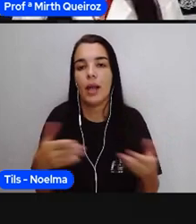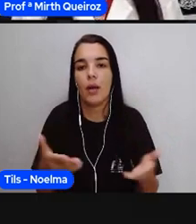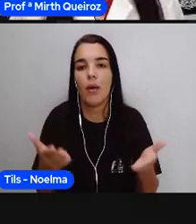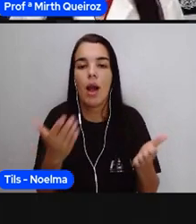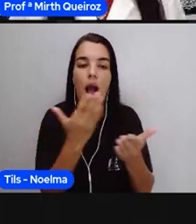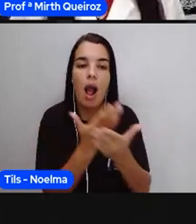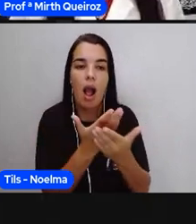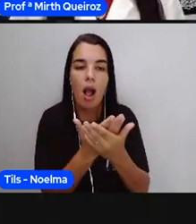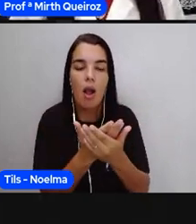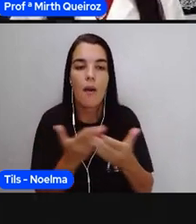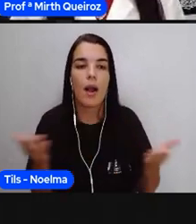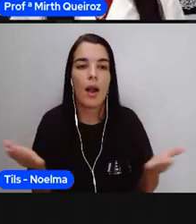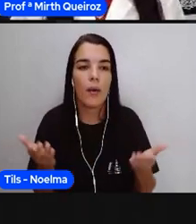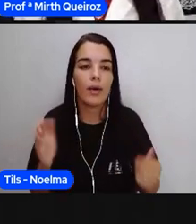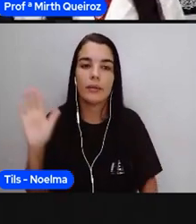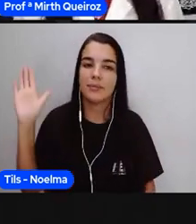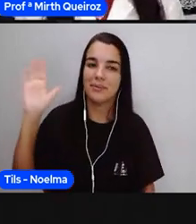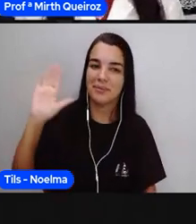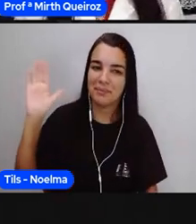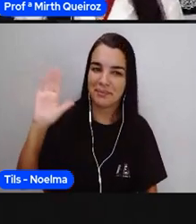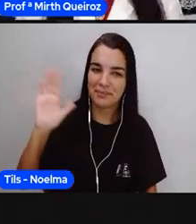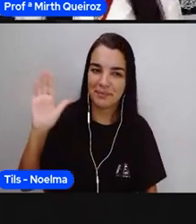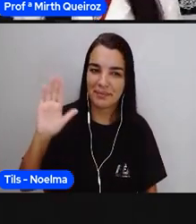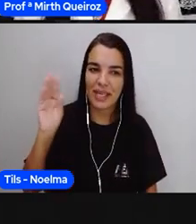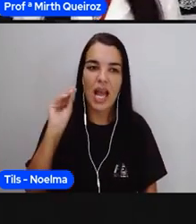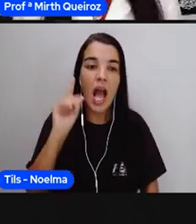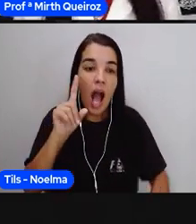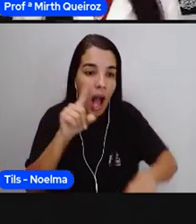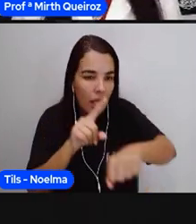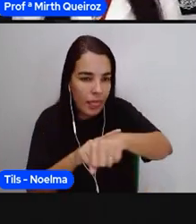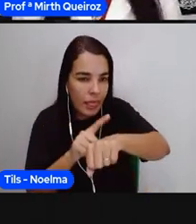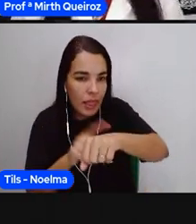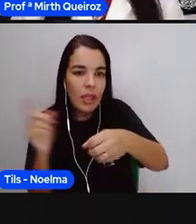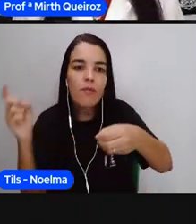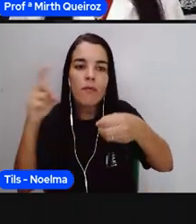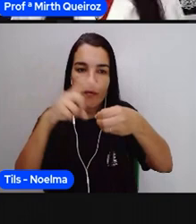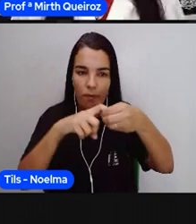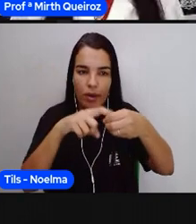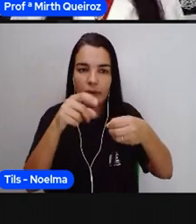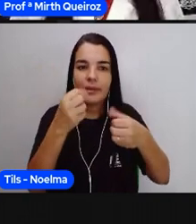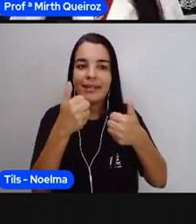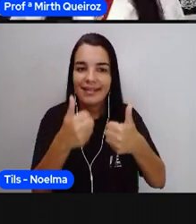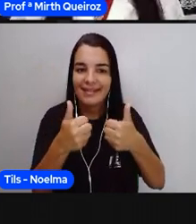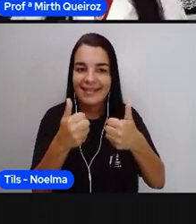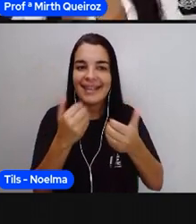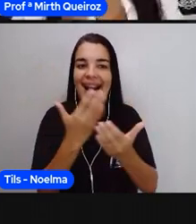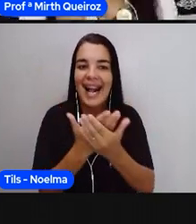aula. E a prova vai ficando por aqui. Daqui a pouquinho a gente volta com